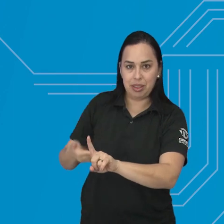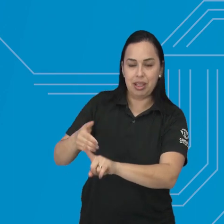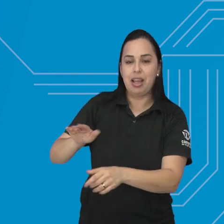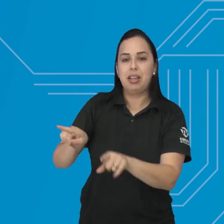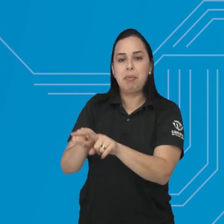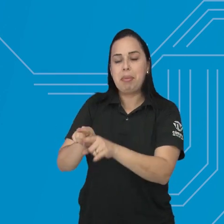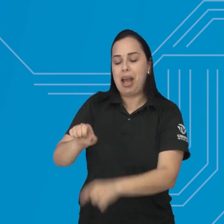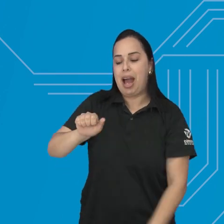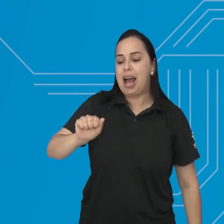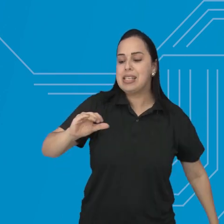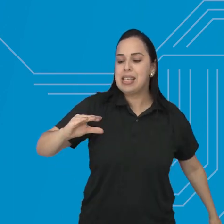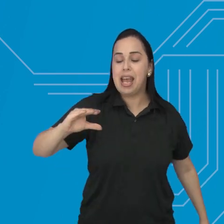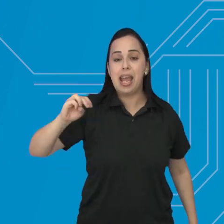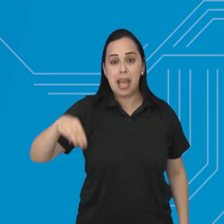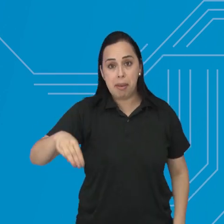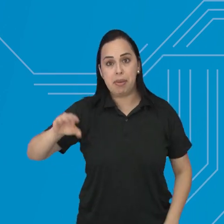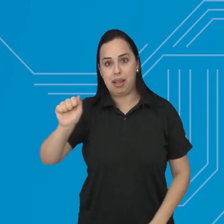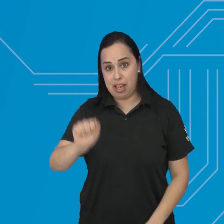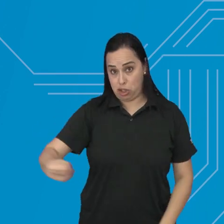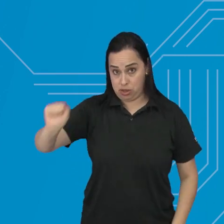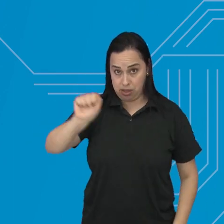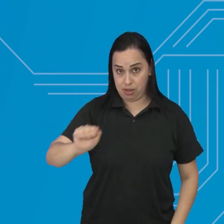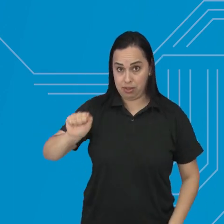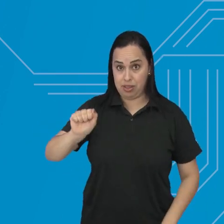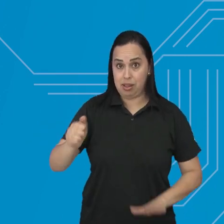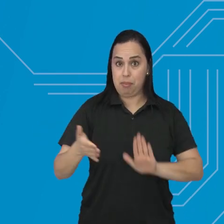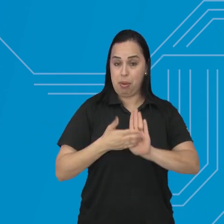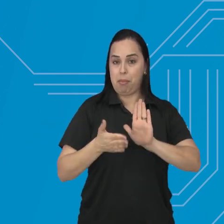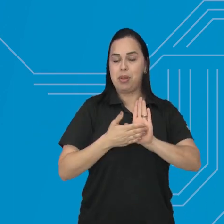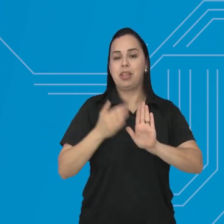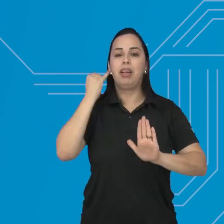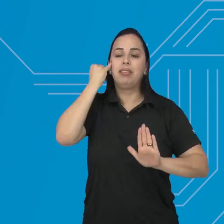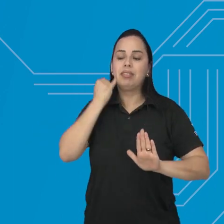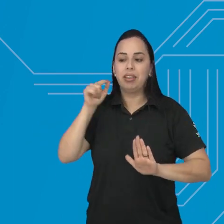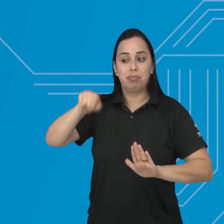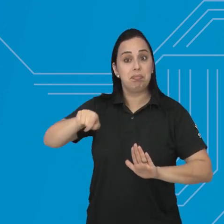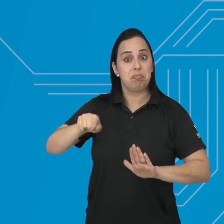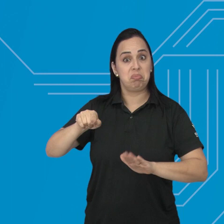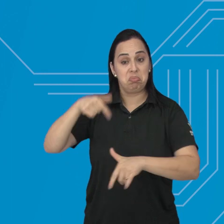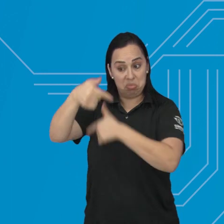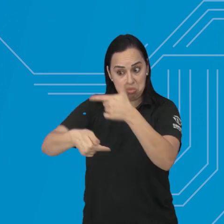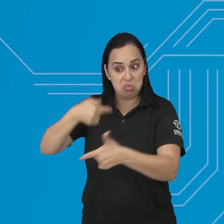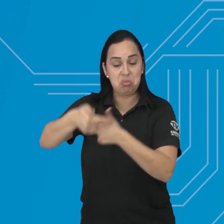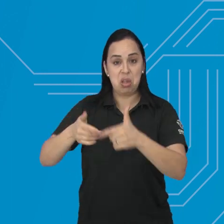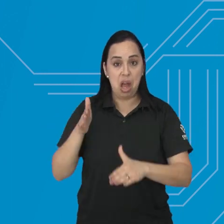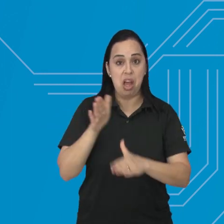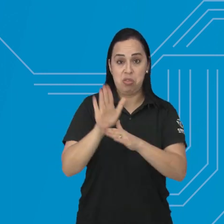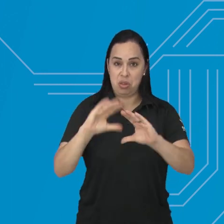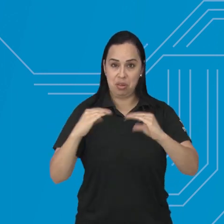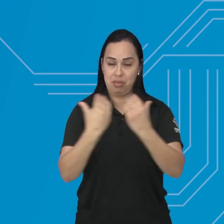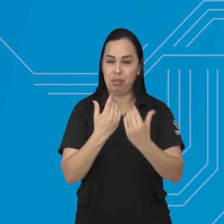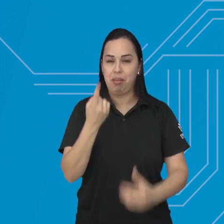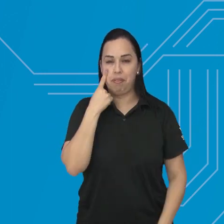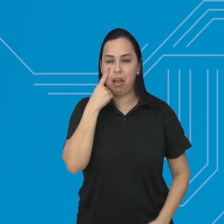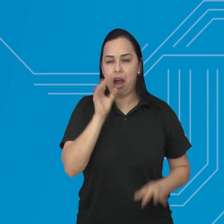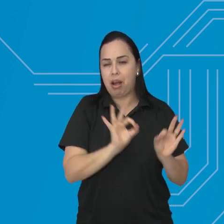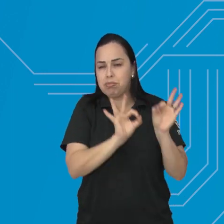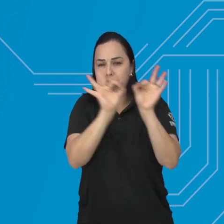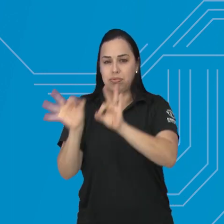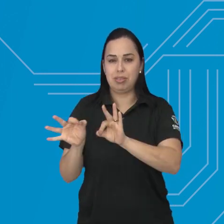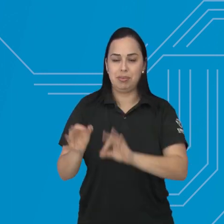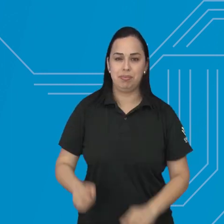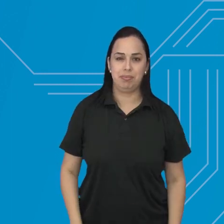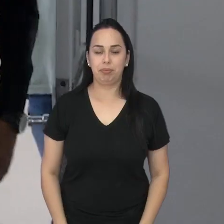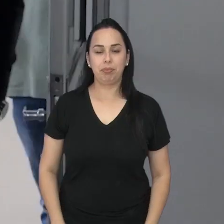honraria foi proposta pelo vereador Zé Luiz pelos serviços prestados da associação à comunidade. Confira agora na